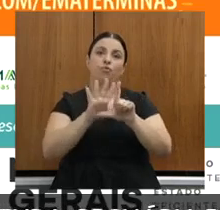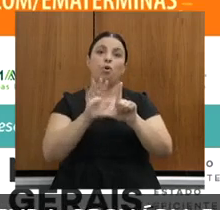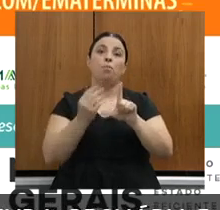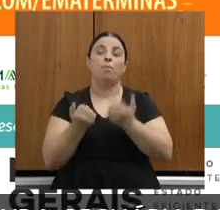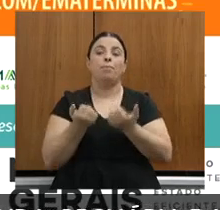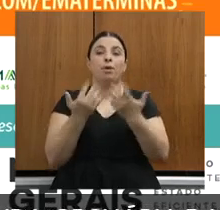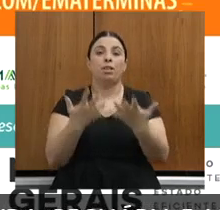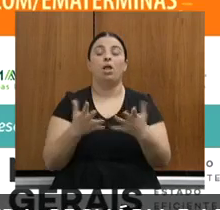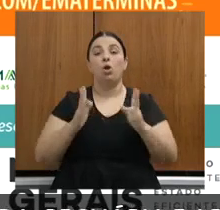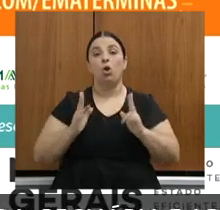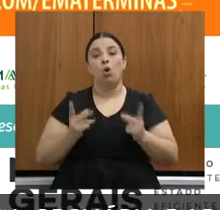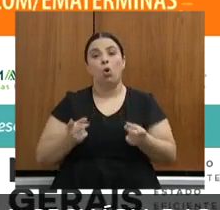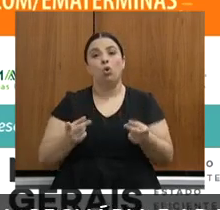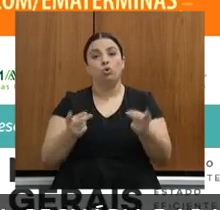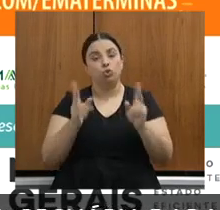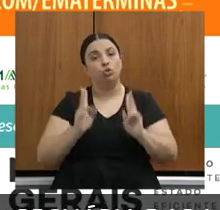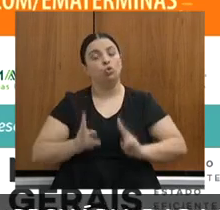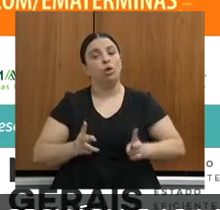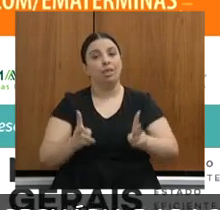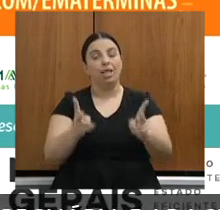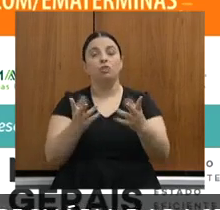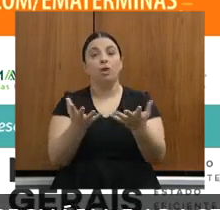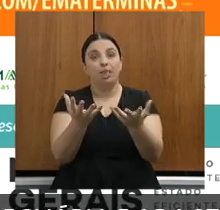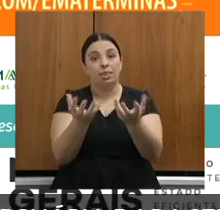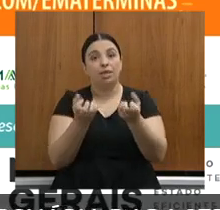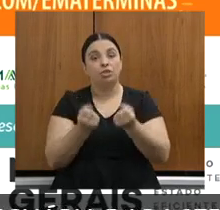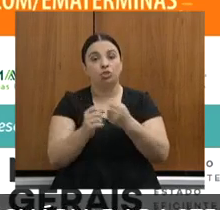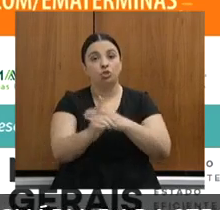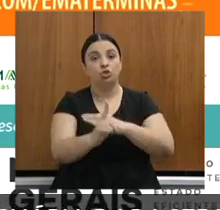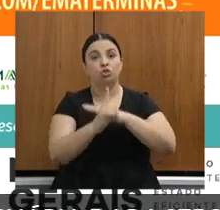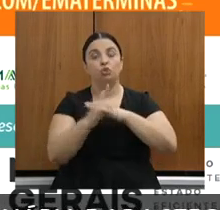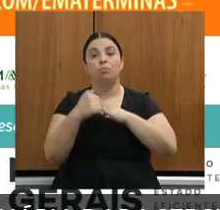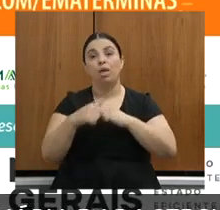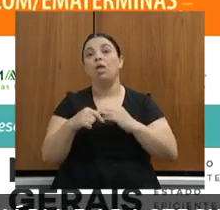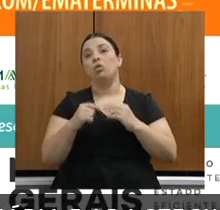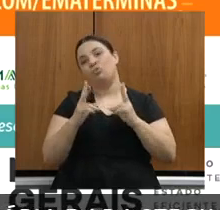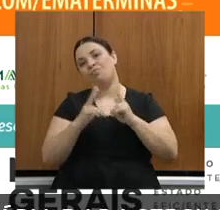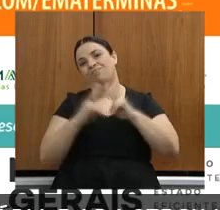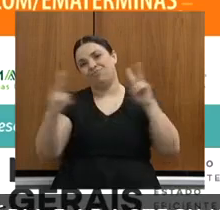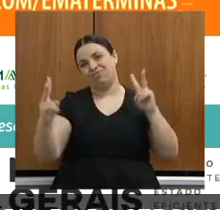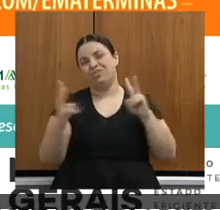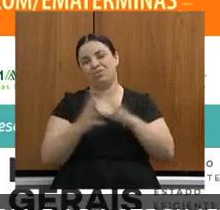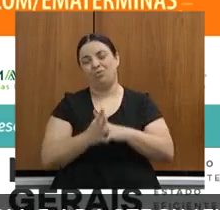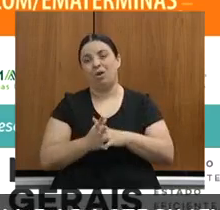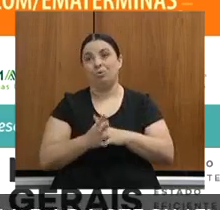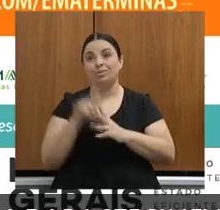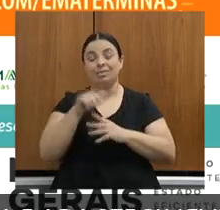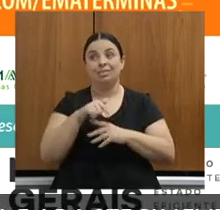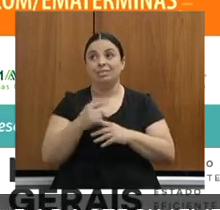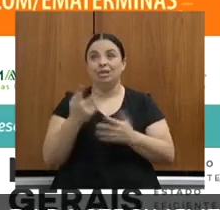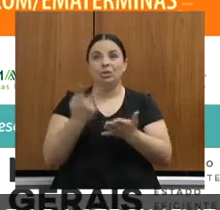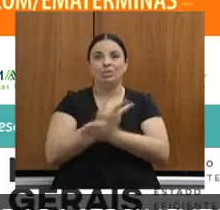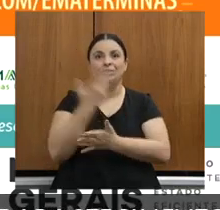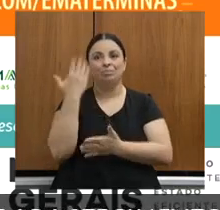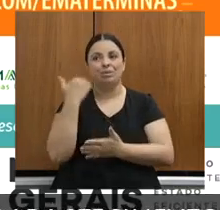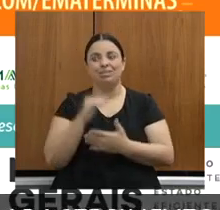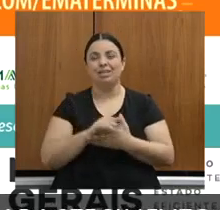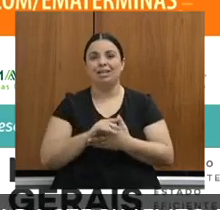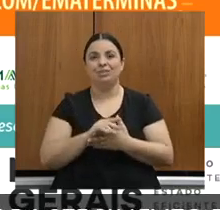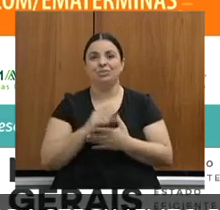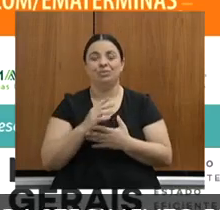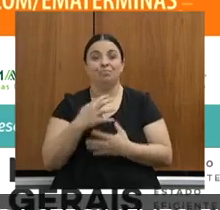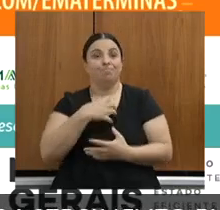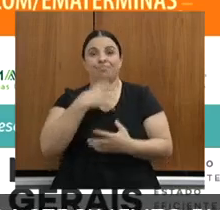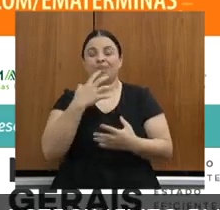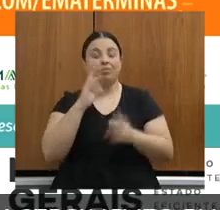dar continuidade ao atendimento remoto tem uma coisa que foi começado a um pouco no susto durante a pandemia mas que muitas